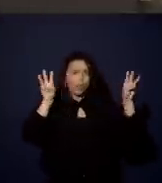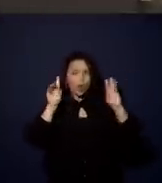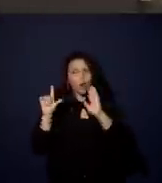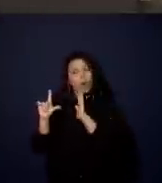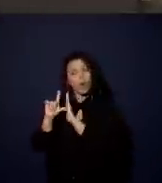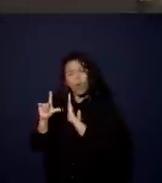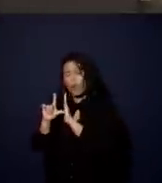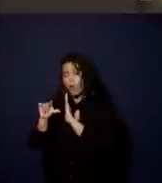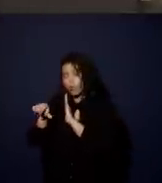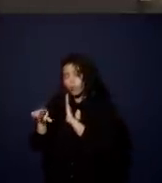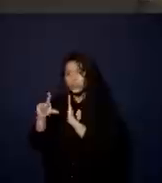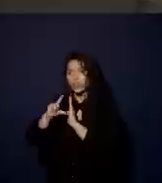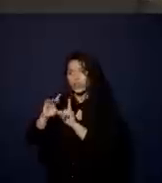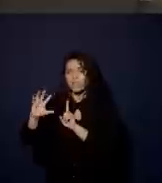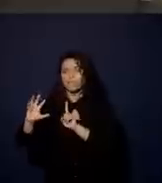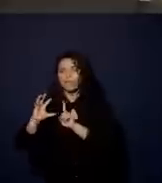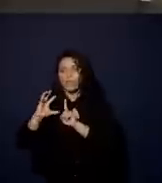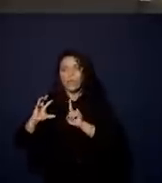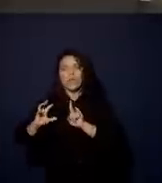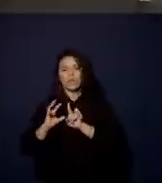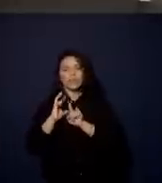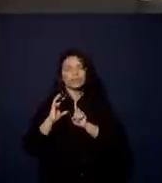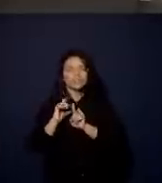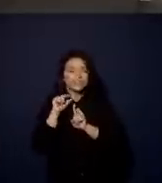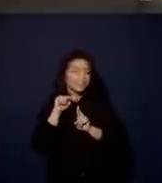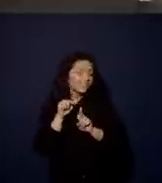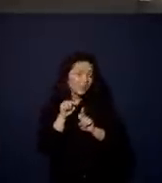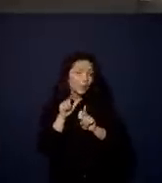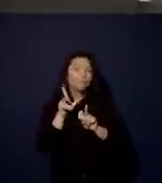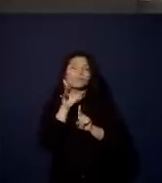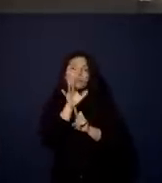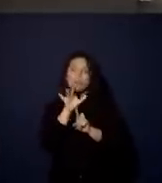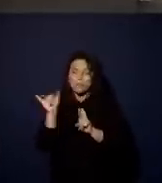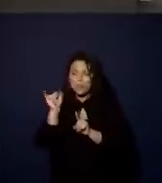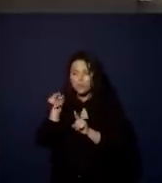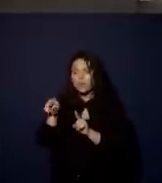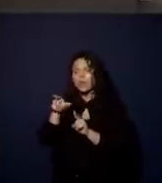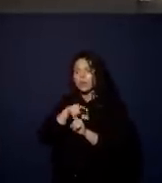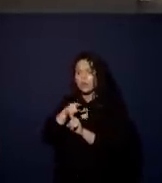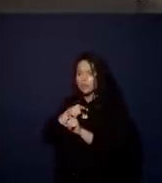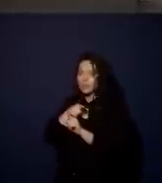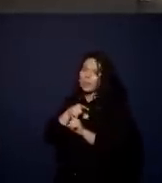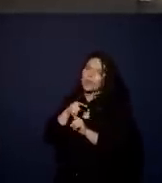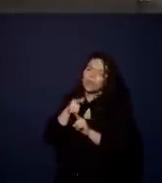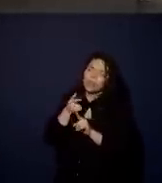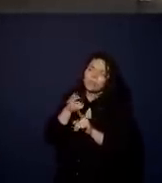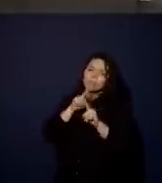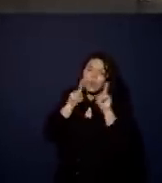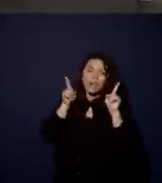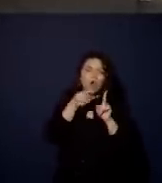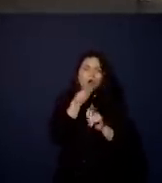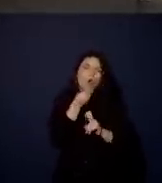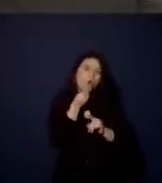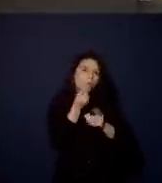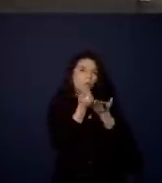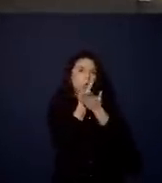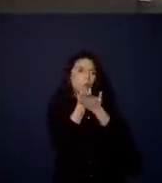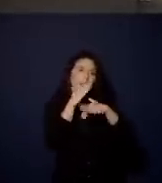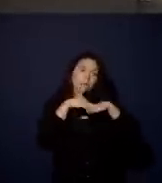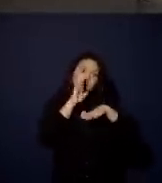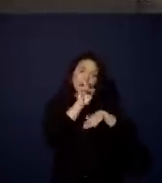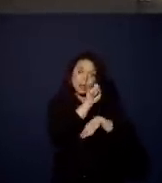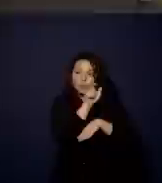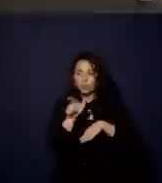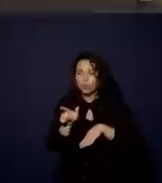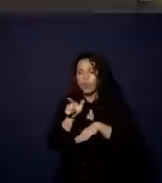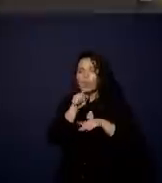desse ecossistema obviamente vai ganhar mais penetração online mas muito na jornada que